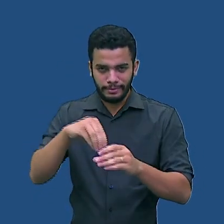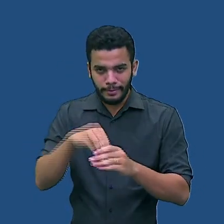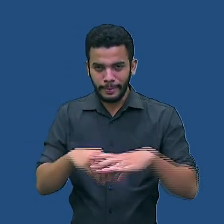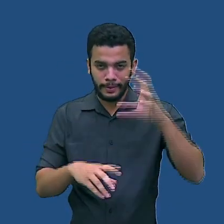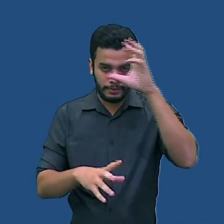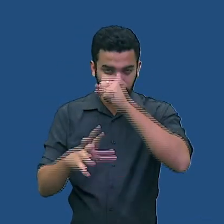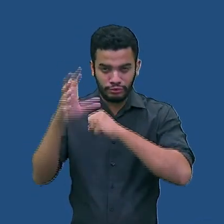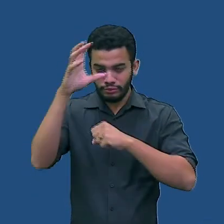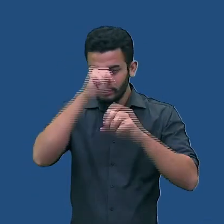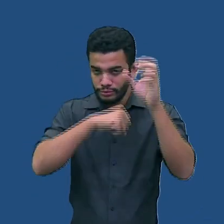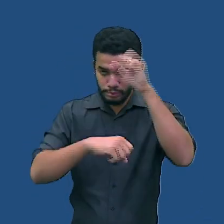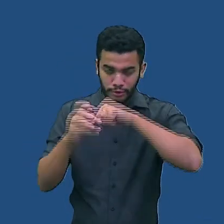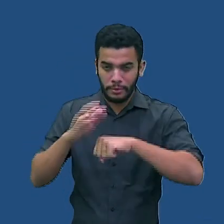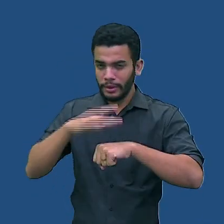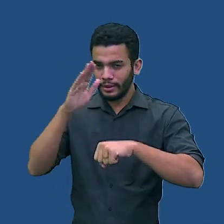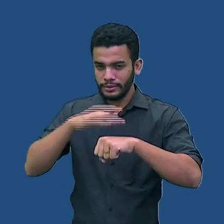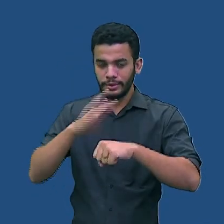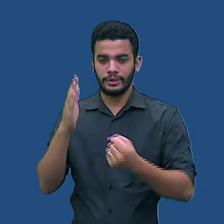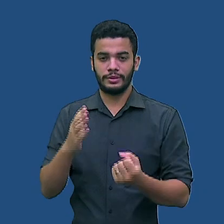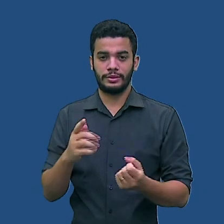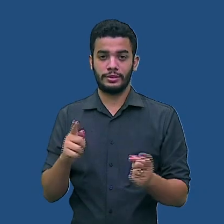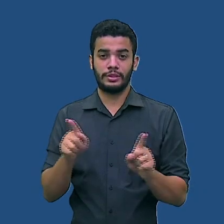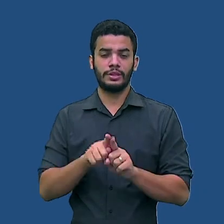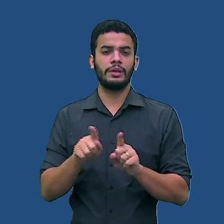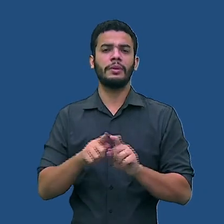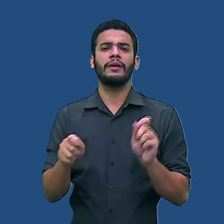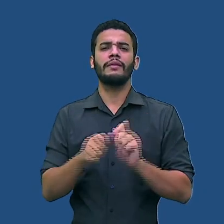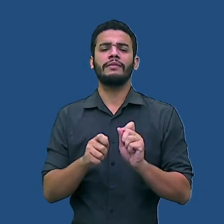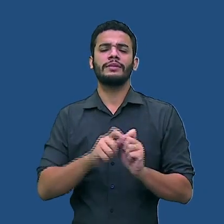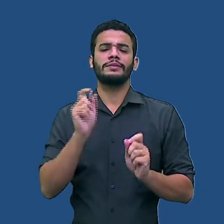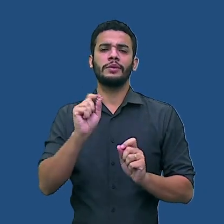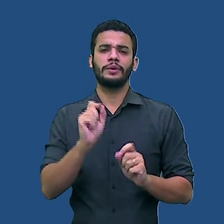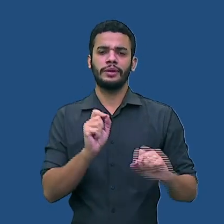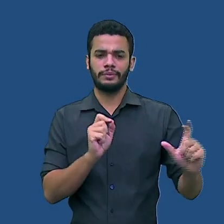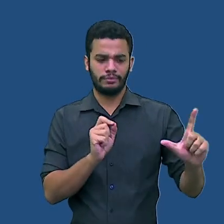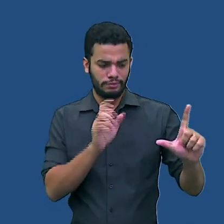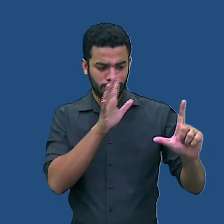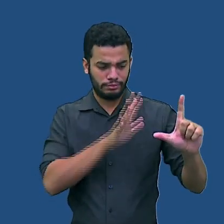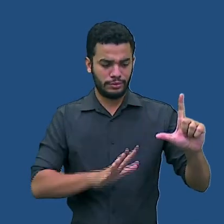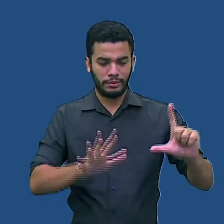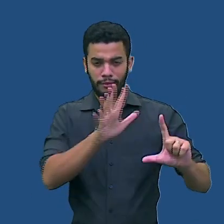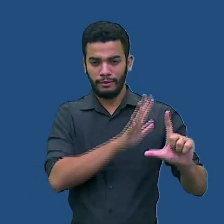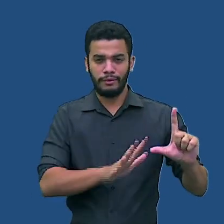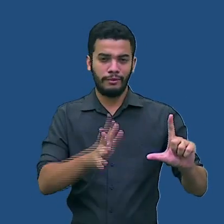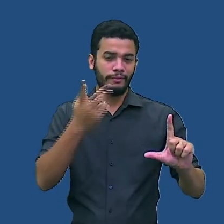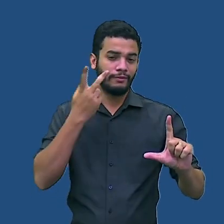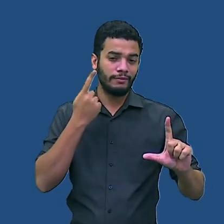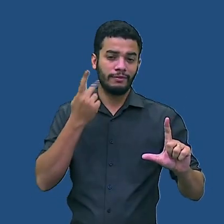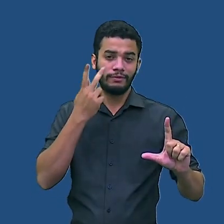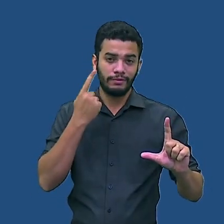Você agora vai fazer o quê? Acessar a plataforma, isso mesmo. Acesse a plataforma